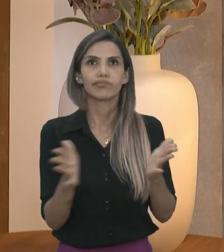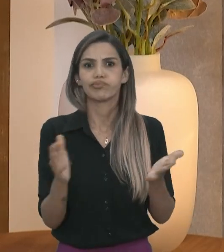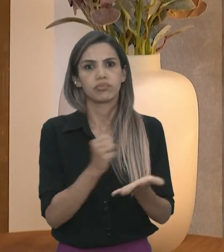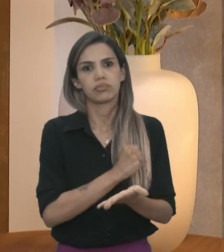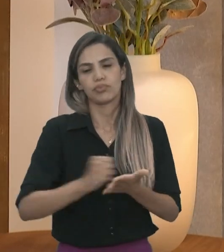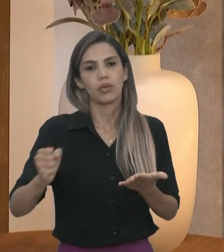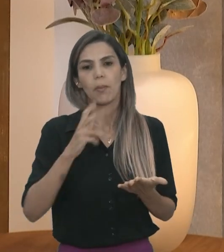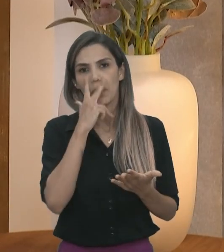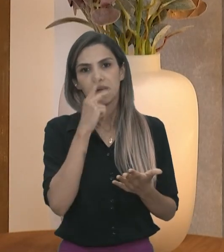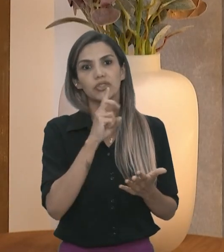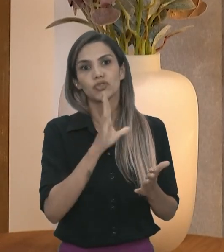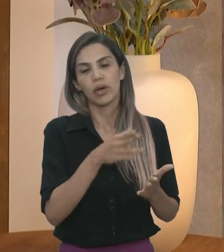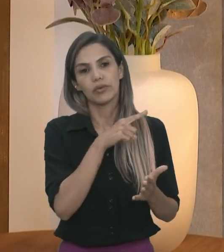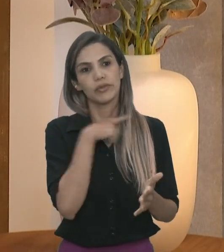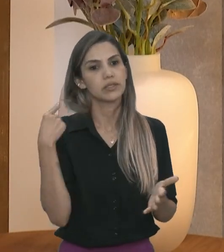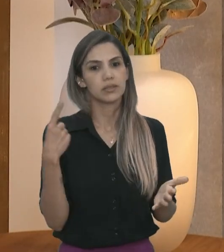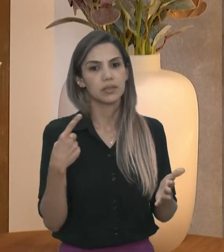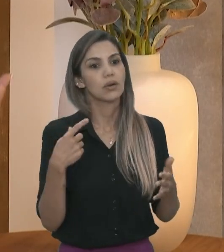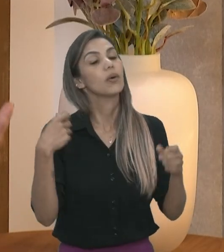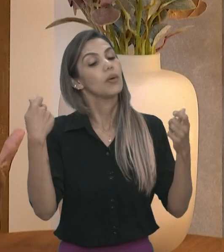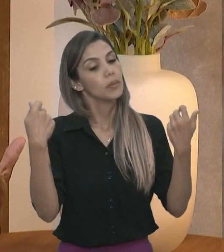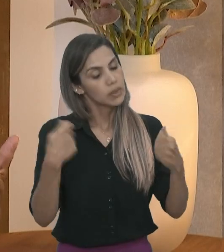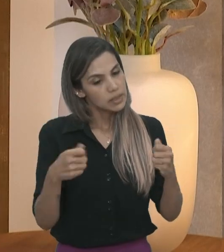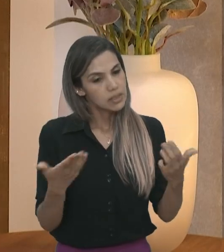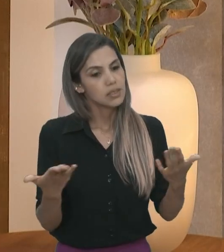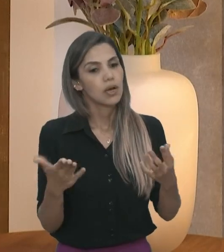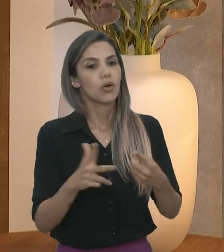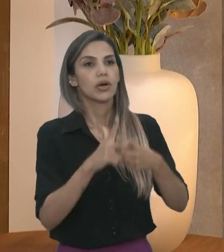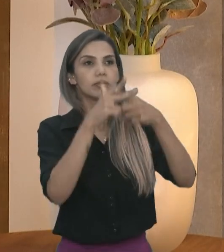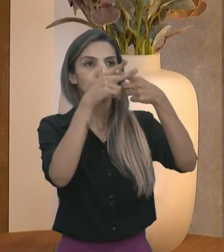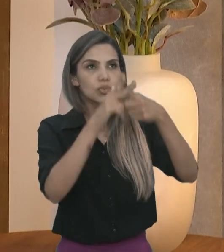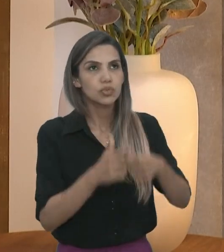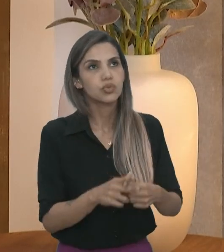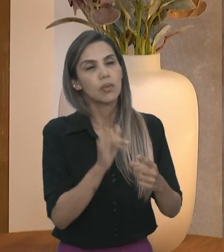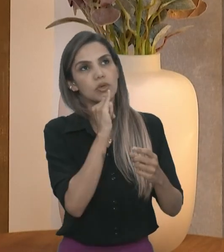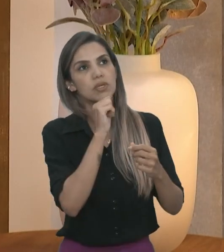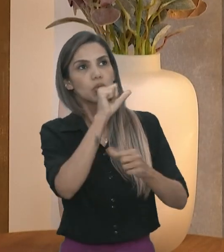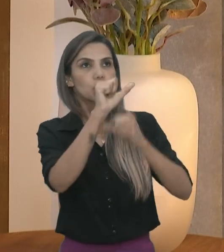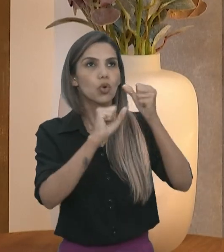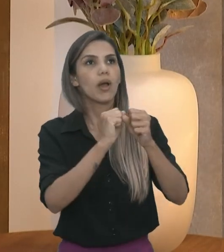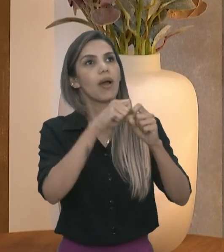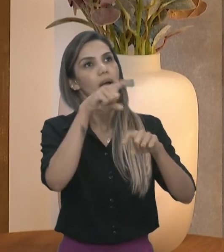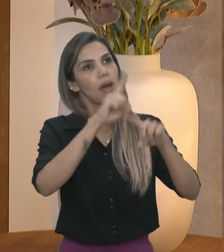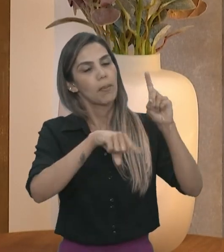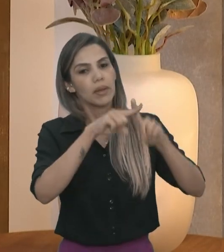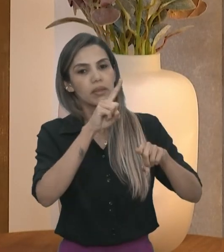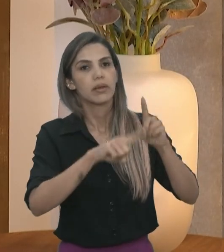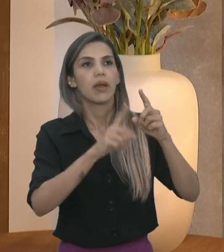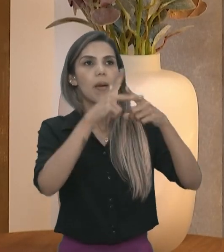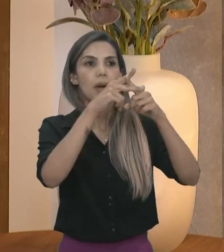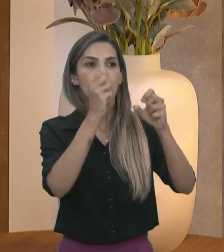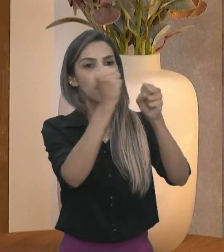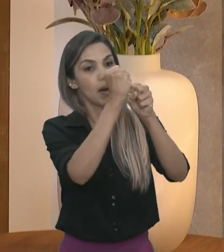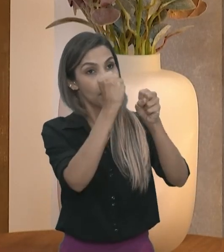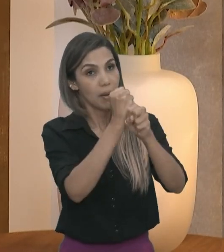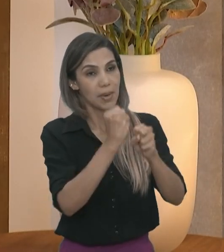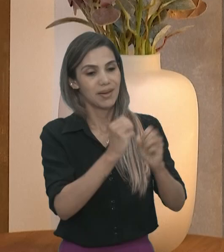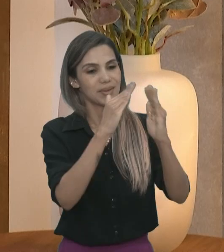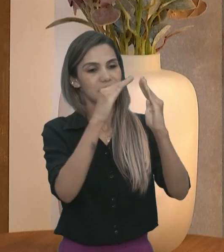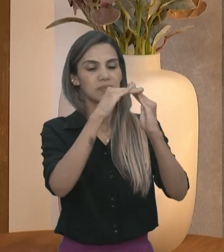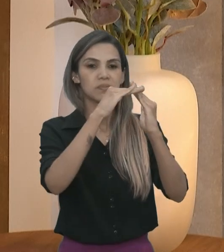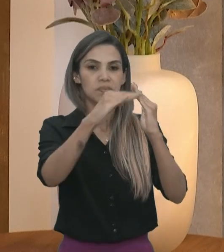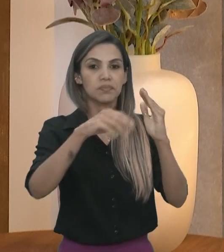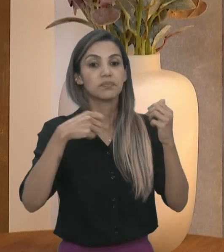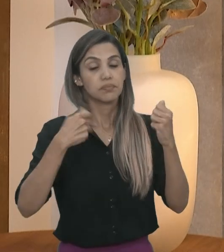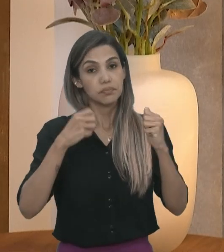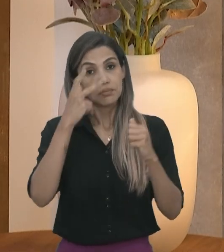né? Então, o que ela precisa agora? Precisa, ou seja, um retrofit ou uma reforma e ter o olhar atento do